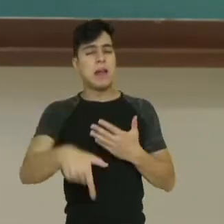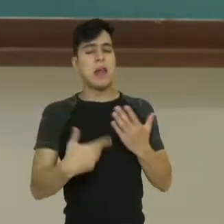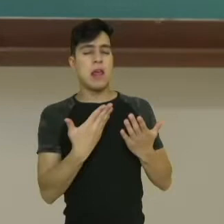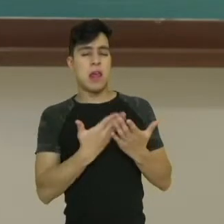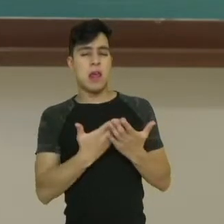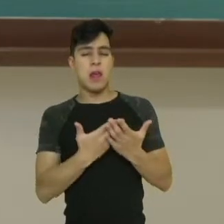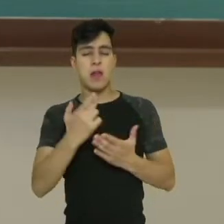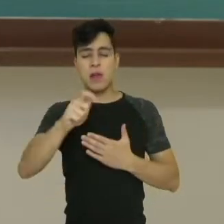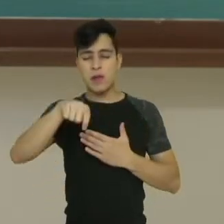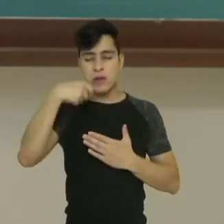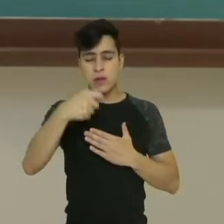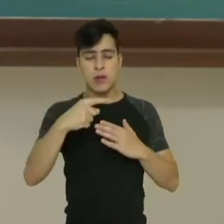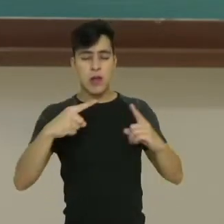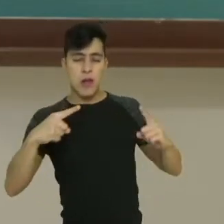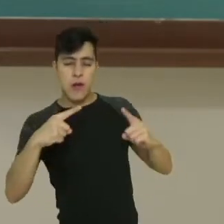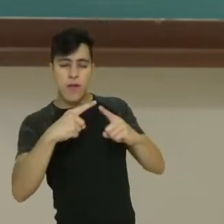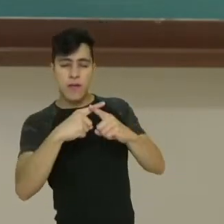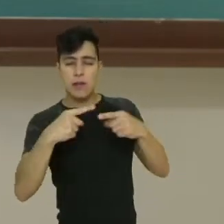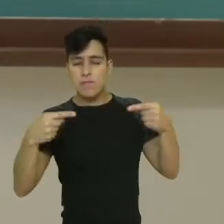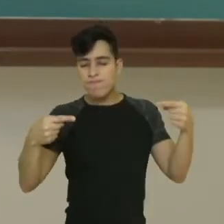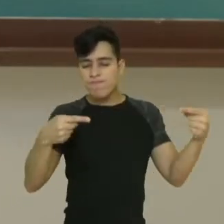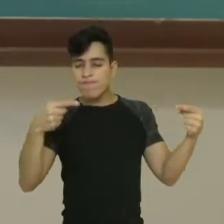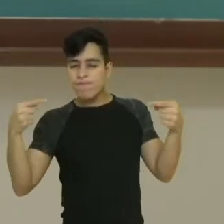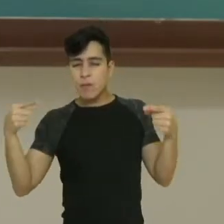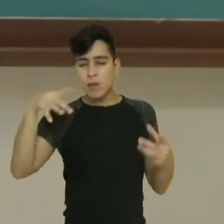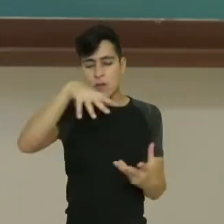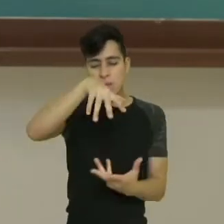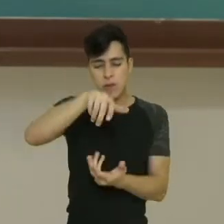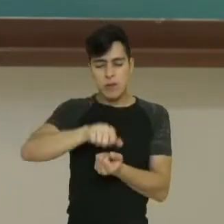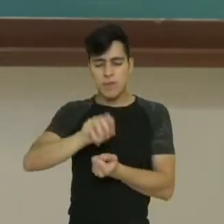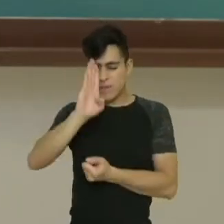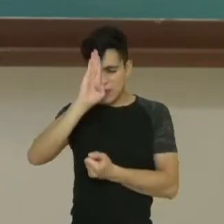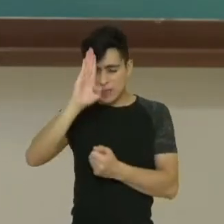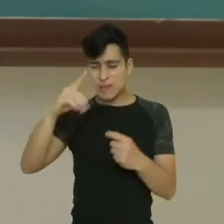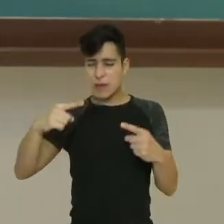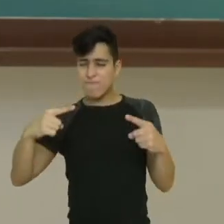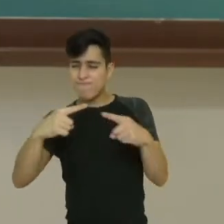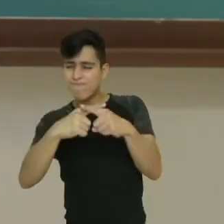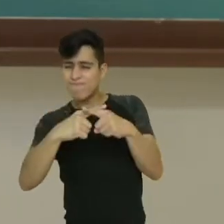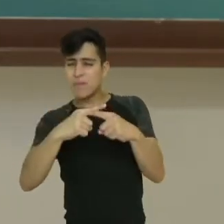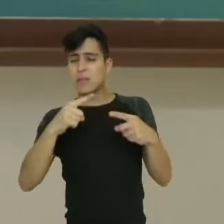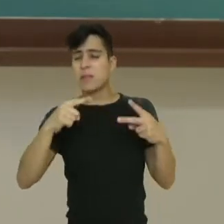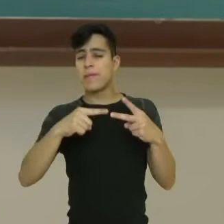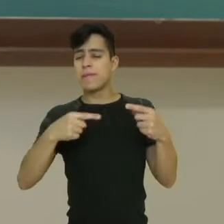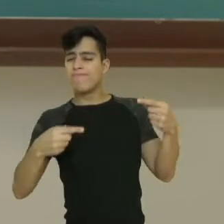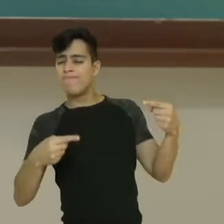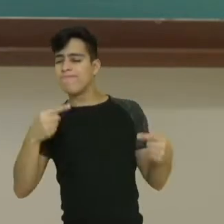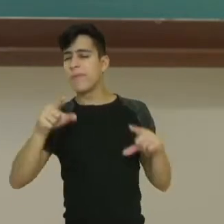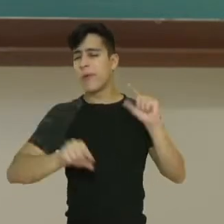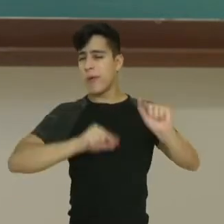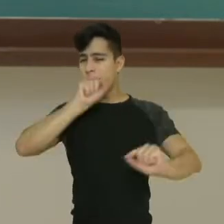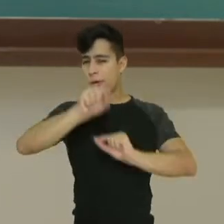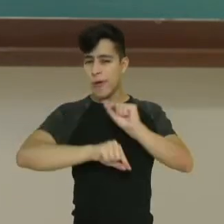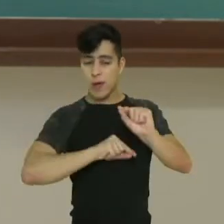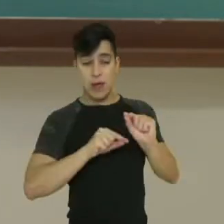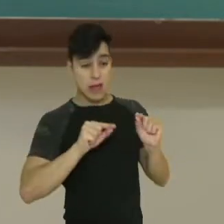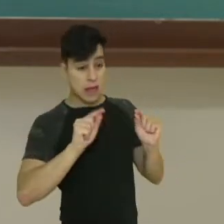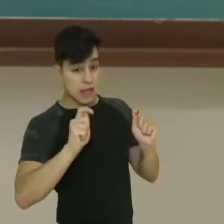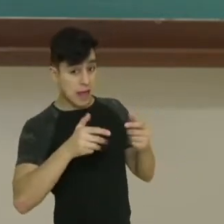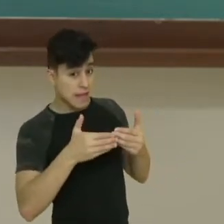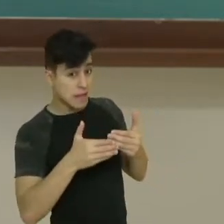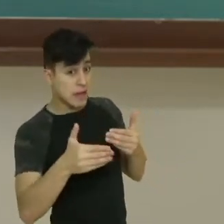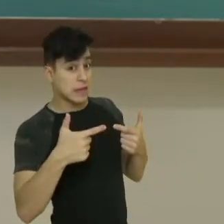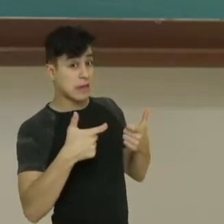sobre conflitos e tensões do mundo. Quais são os principais conflitos, e tensões que existem, Cenários de guerra. Vamos